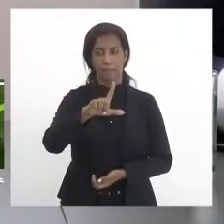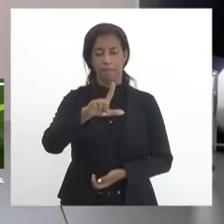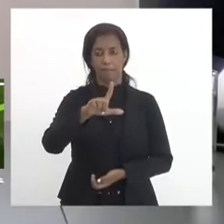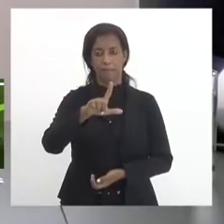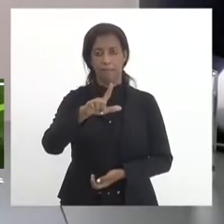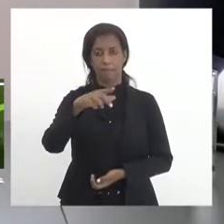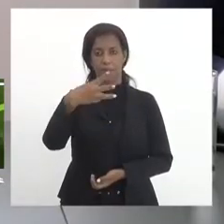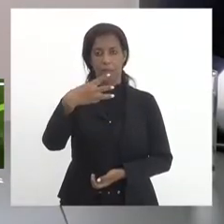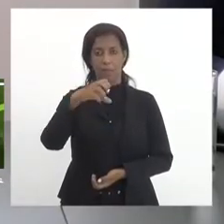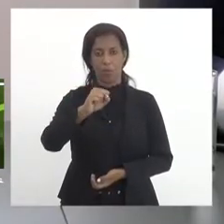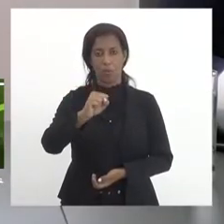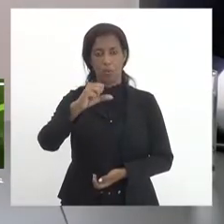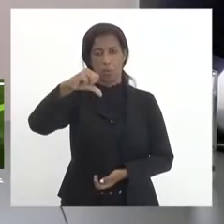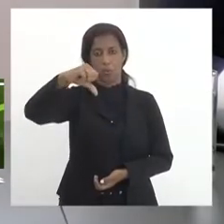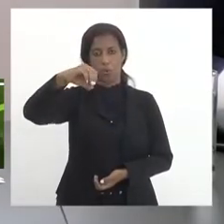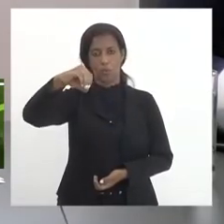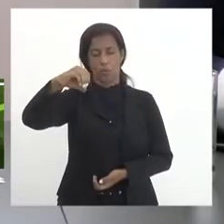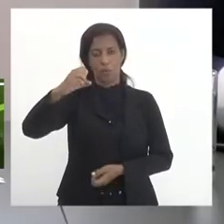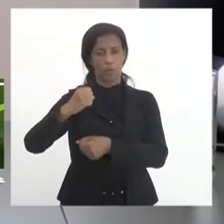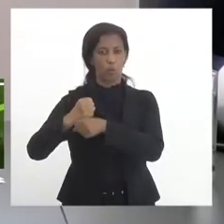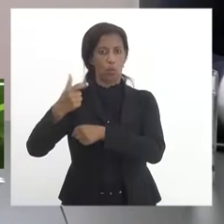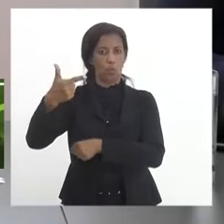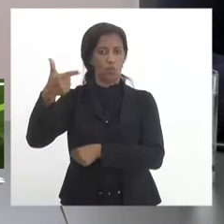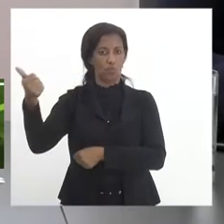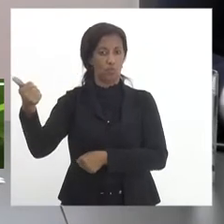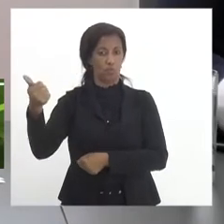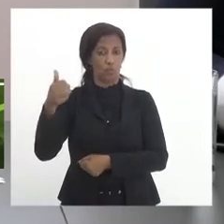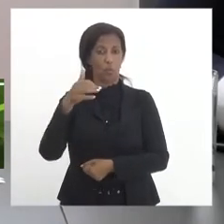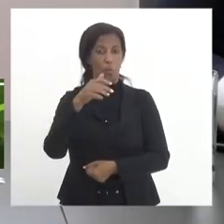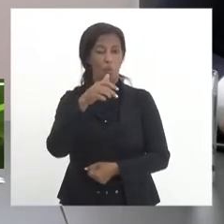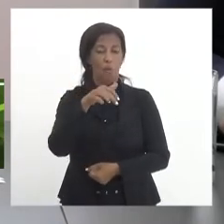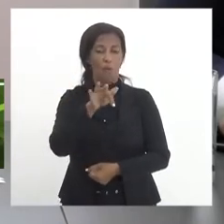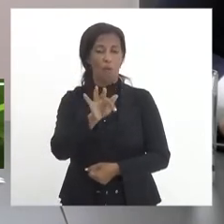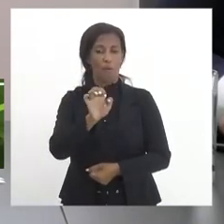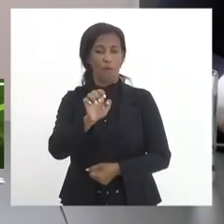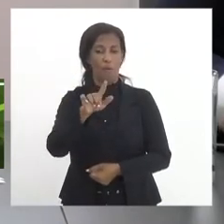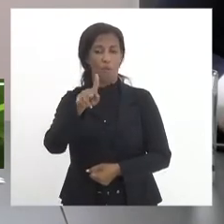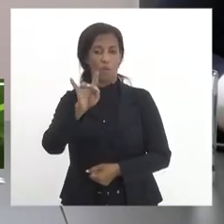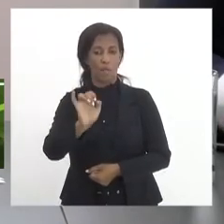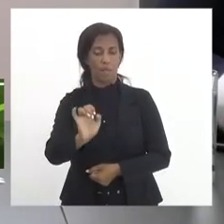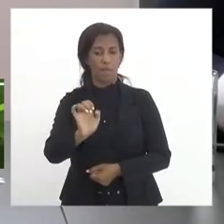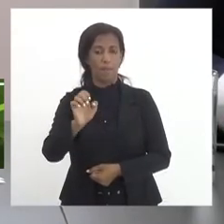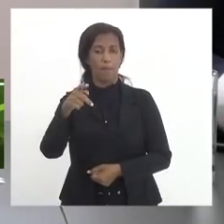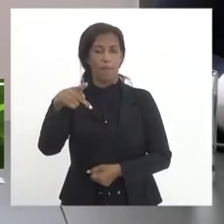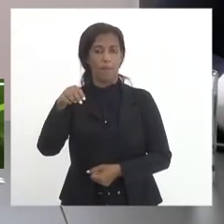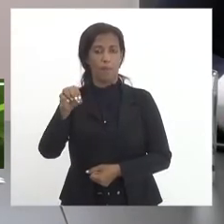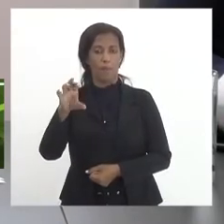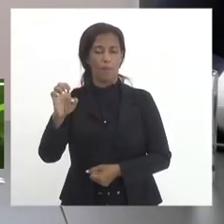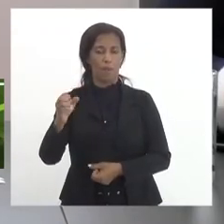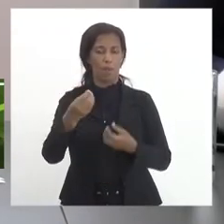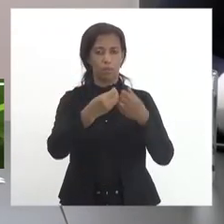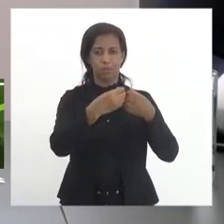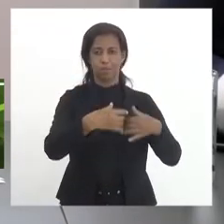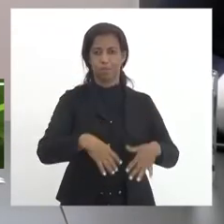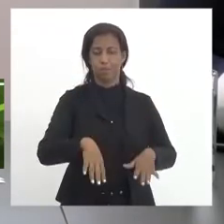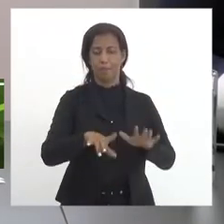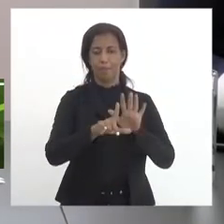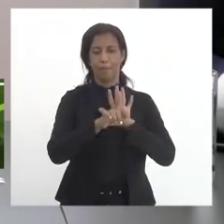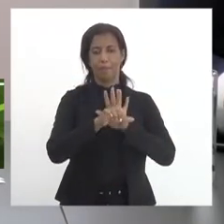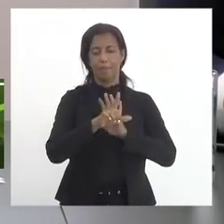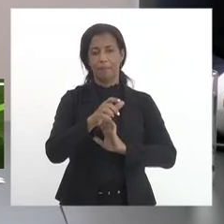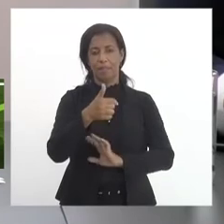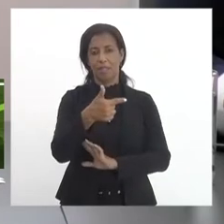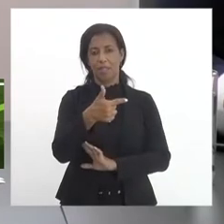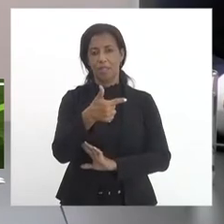Projeto de lei 3890/2021, autoria do deputado Felipe Pobel, parecer pela prejudicabilidade pela lei 8588 de 25